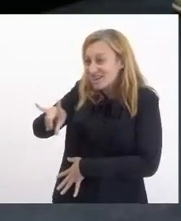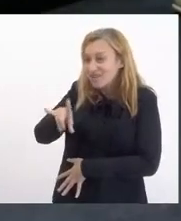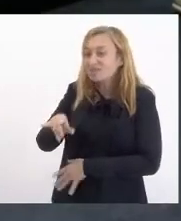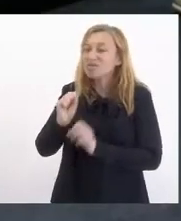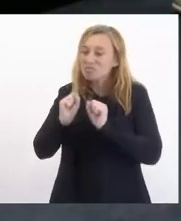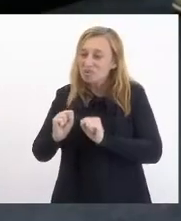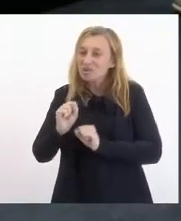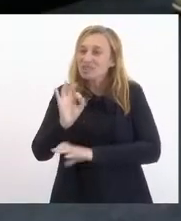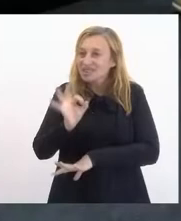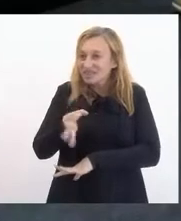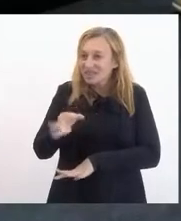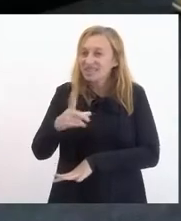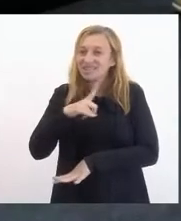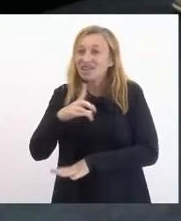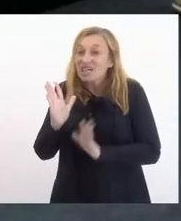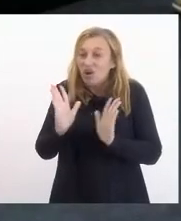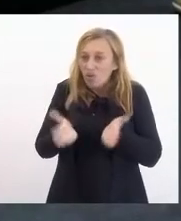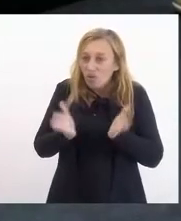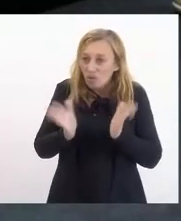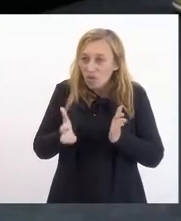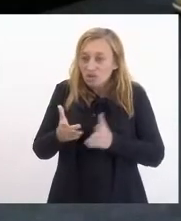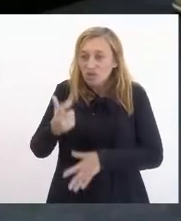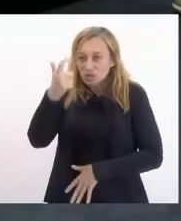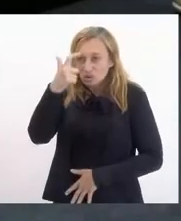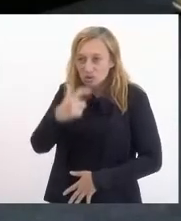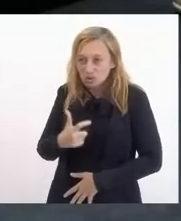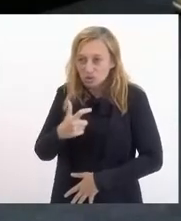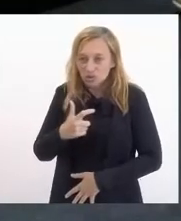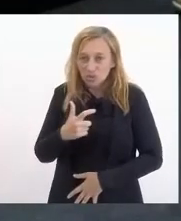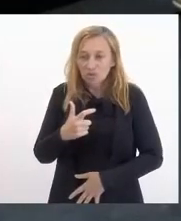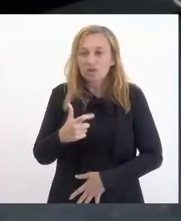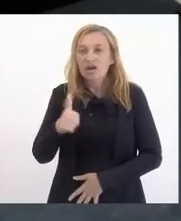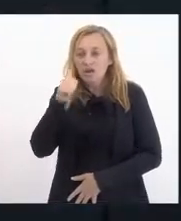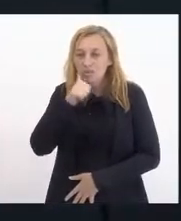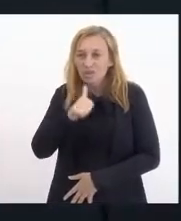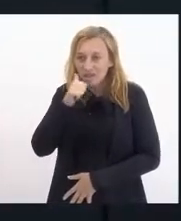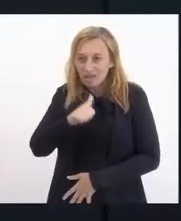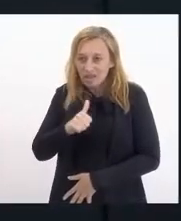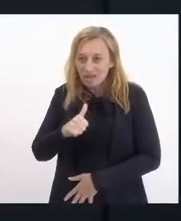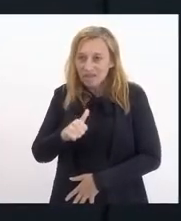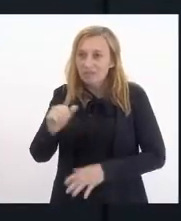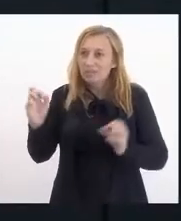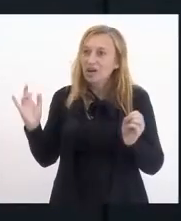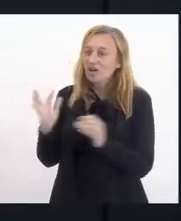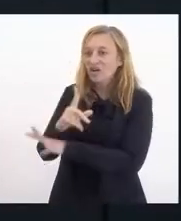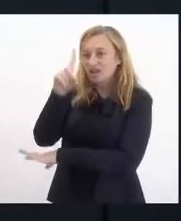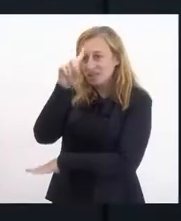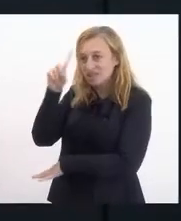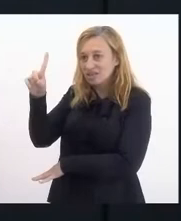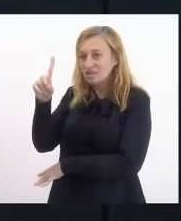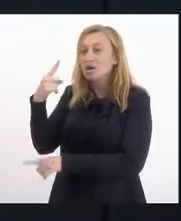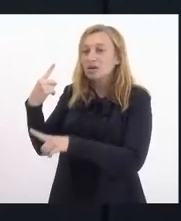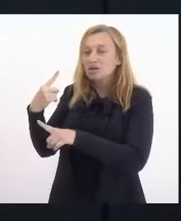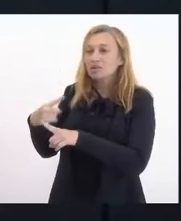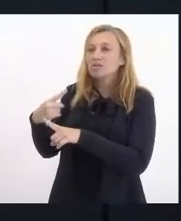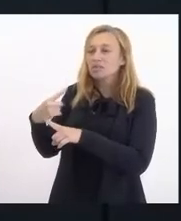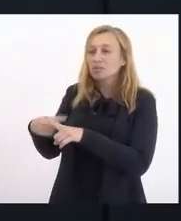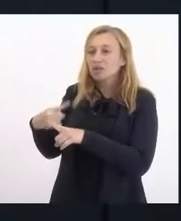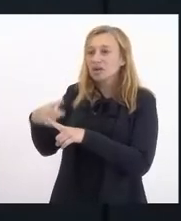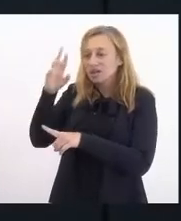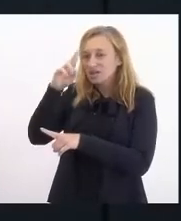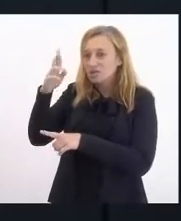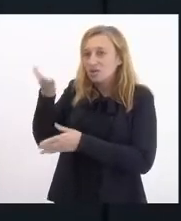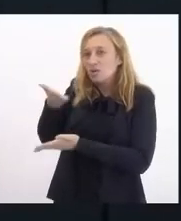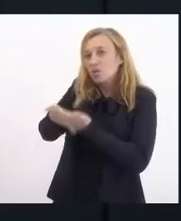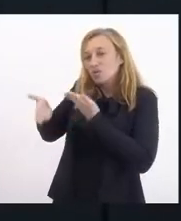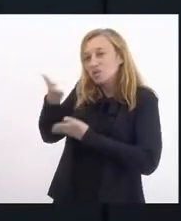ter certeza que se hoje eu me tornei a mulher que eu sou hoje, para a honra e glória de Deus, é por toda a criação que você me